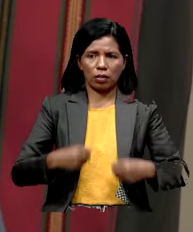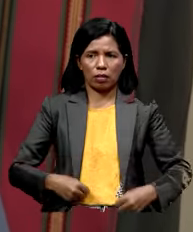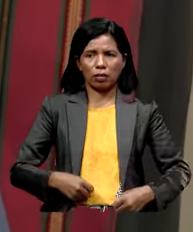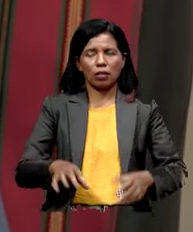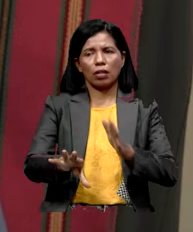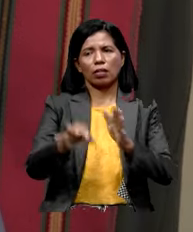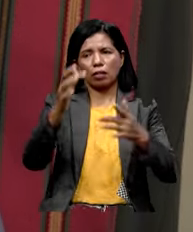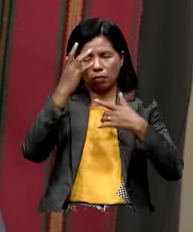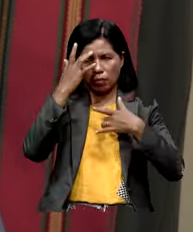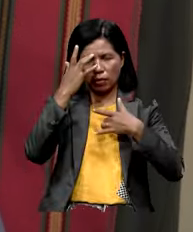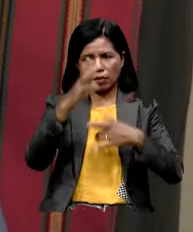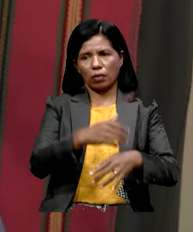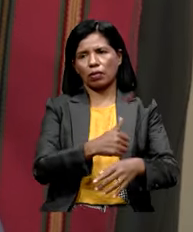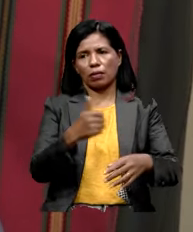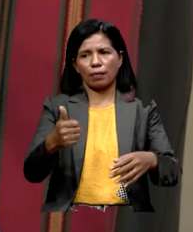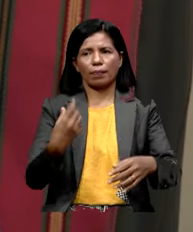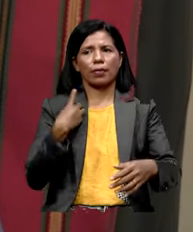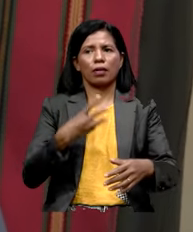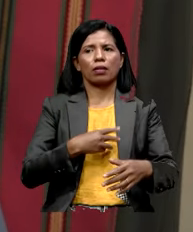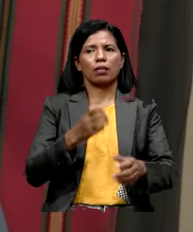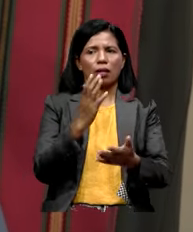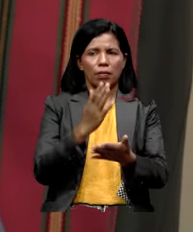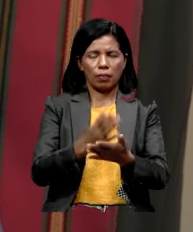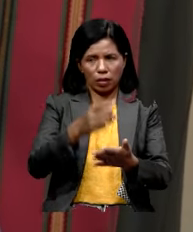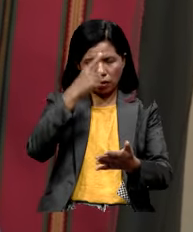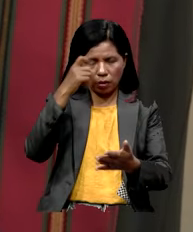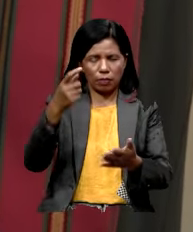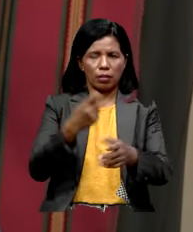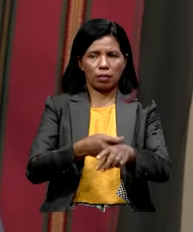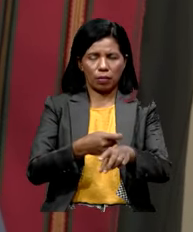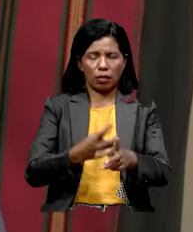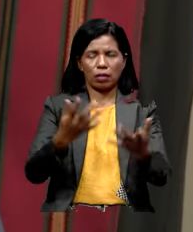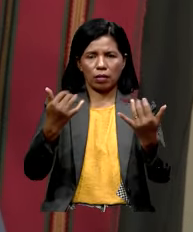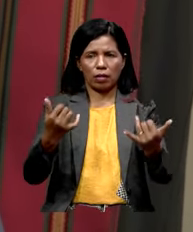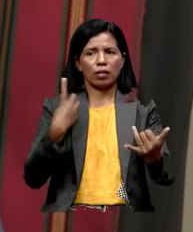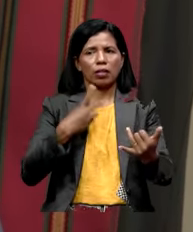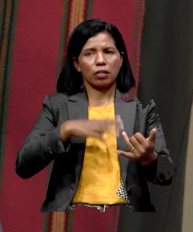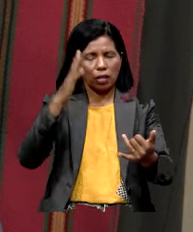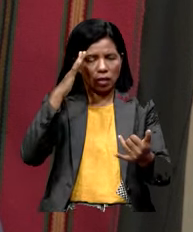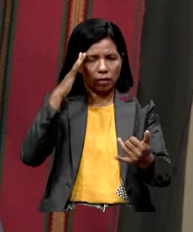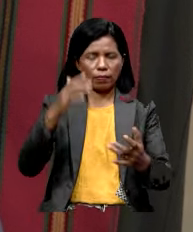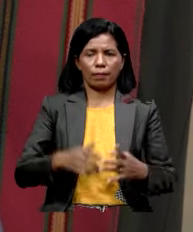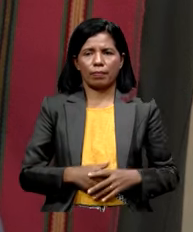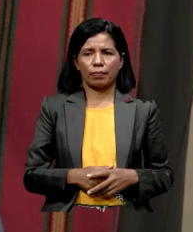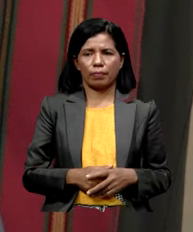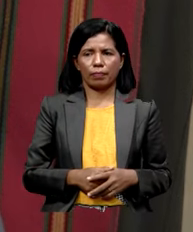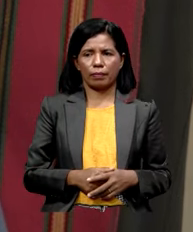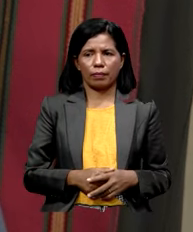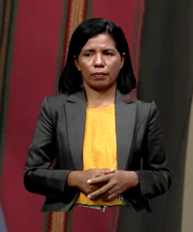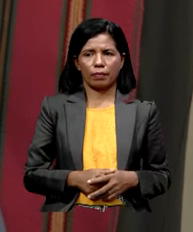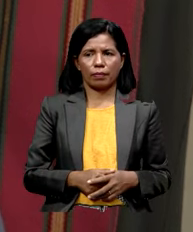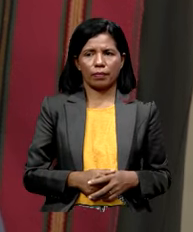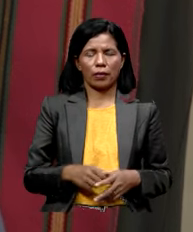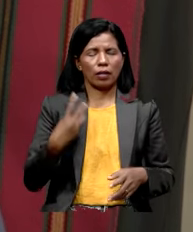moraska a tu batruma ka ia nei tensal prevenção tamba e a momento ne ma ka ita no engata ka